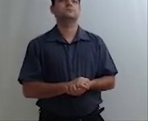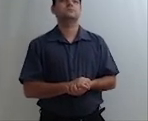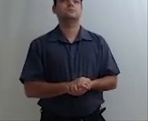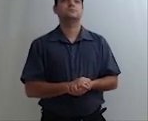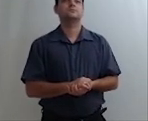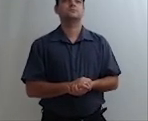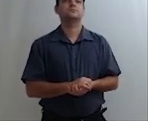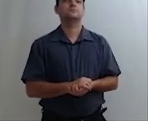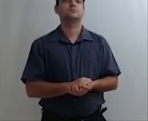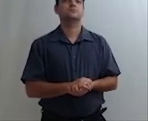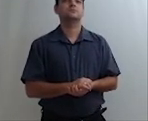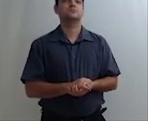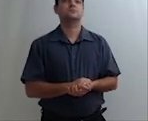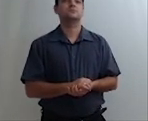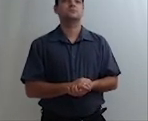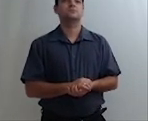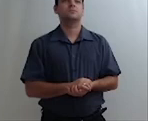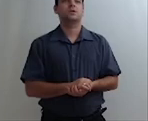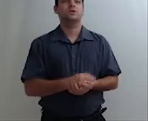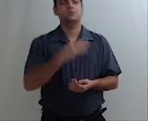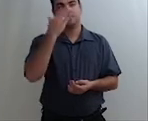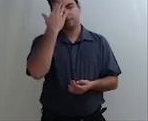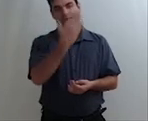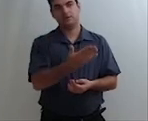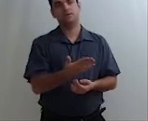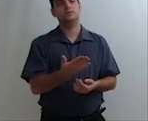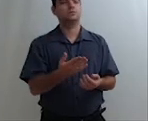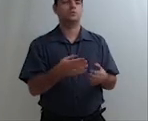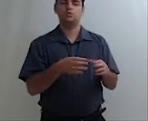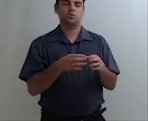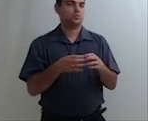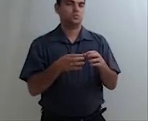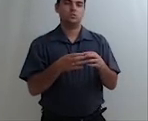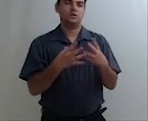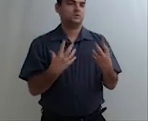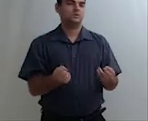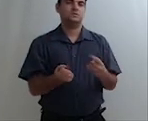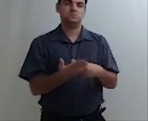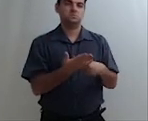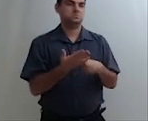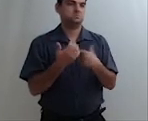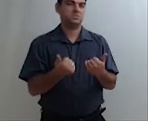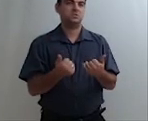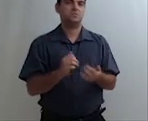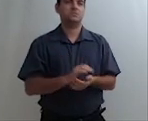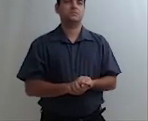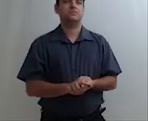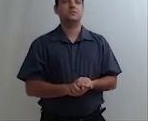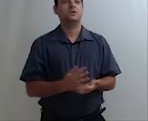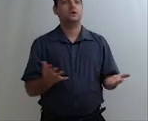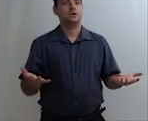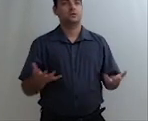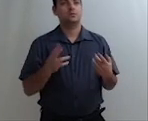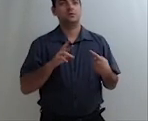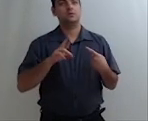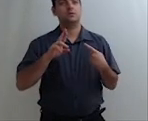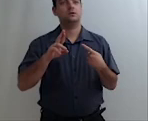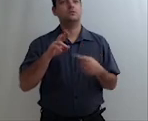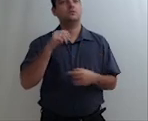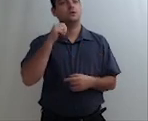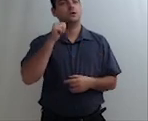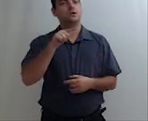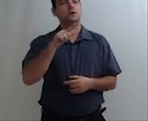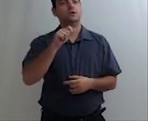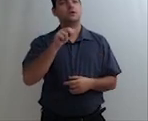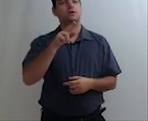Ministro não há dissenso fica assim proclamado o resultado por unanimidade relatoria da Ministra Laurita V agravo